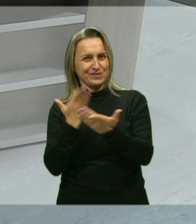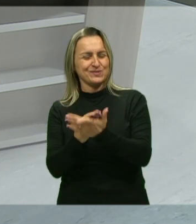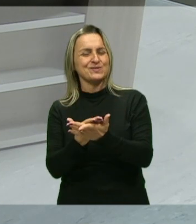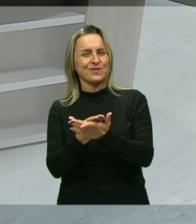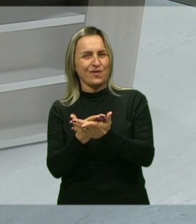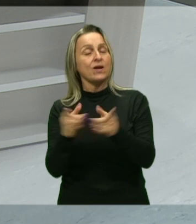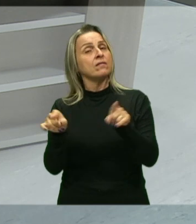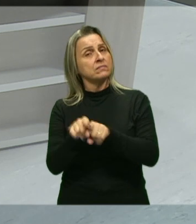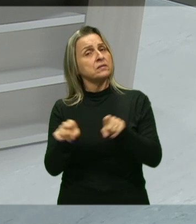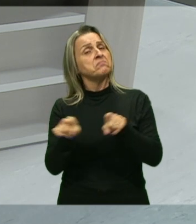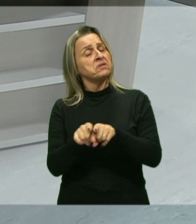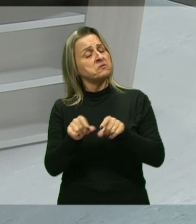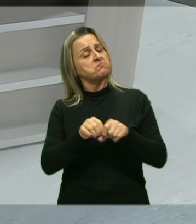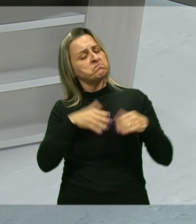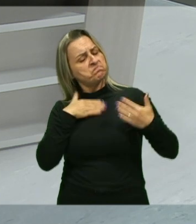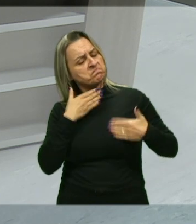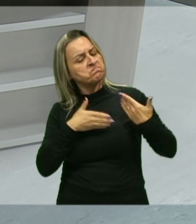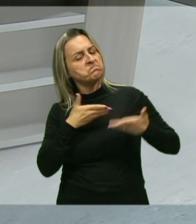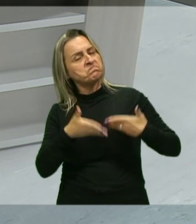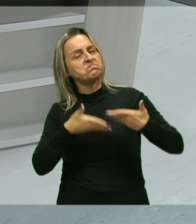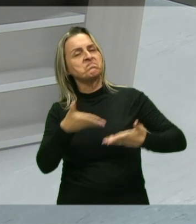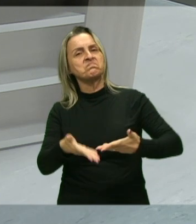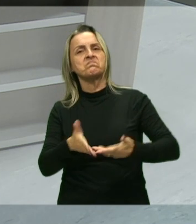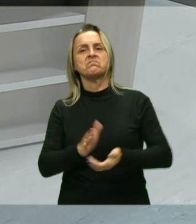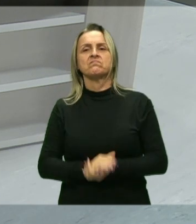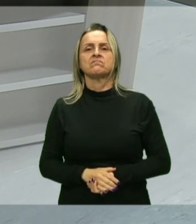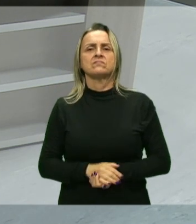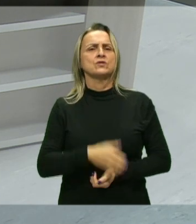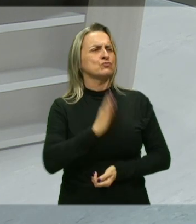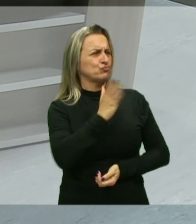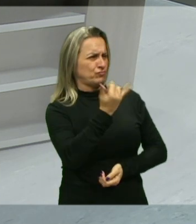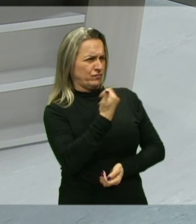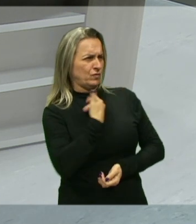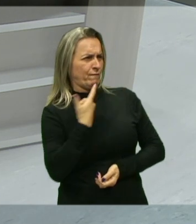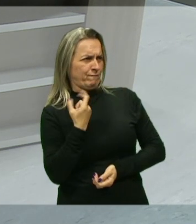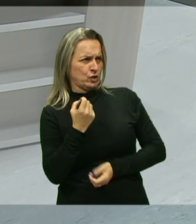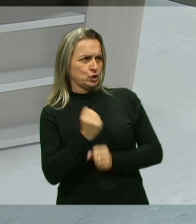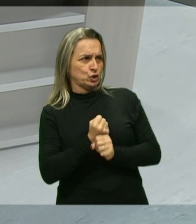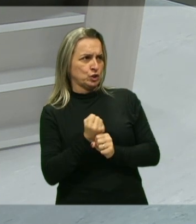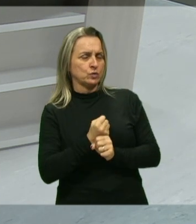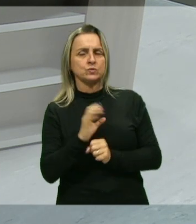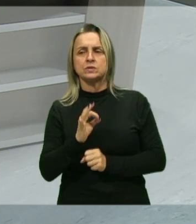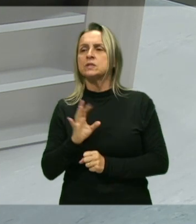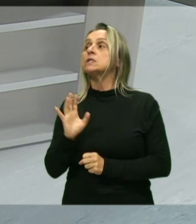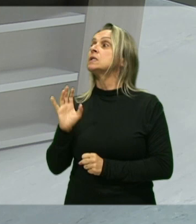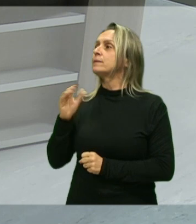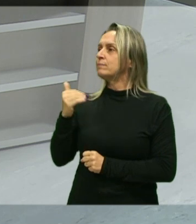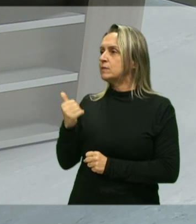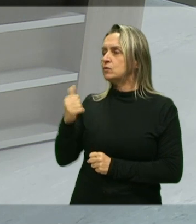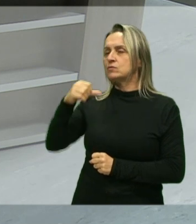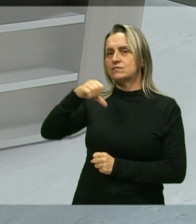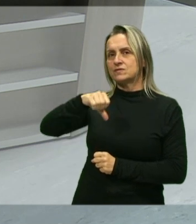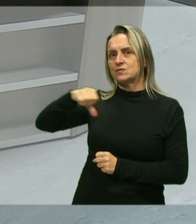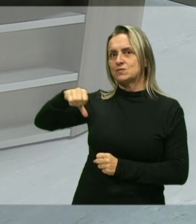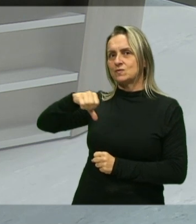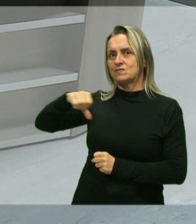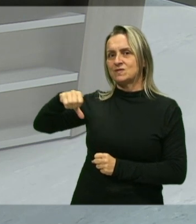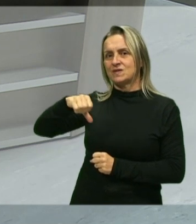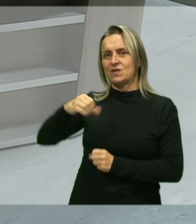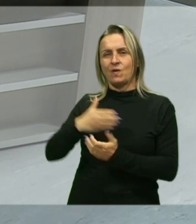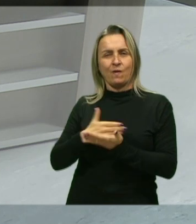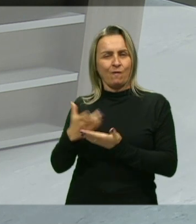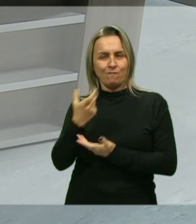fantástica, vem fazendo aqui, você já falou já há 20 anos, é isso? Desde 1999, né? 2000.